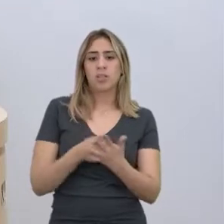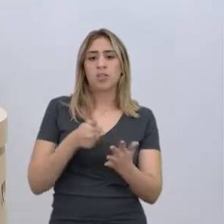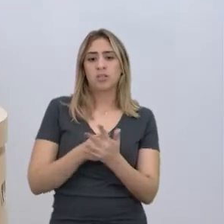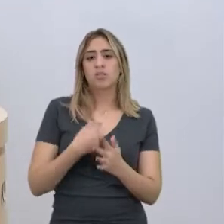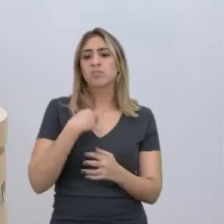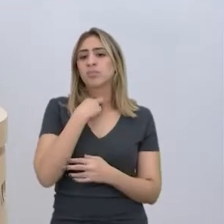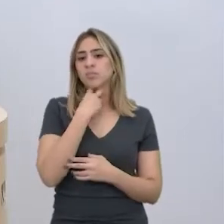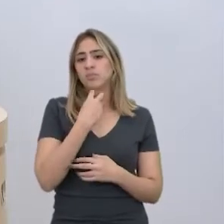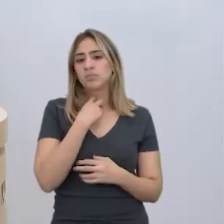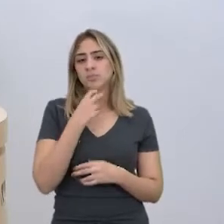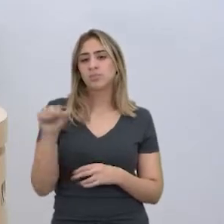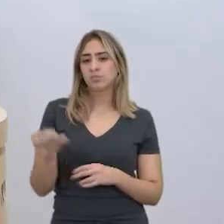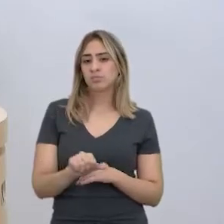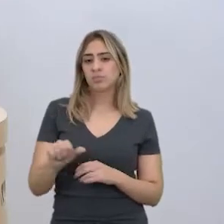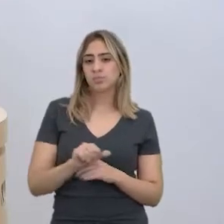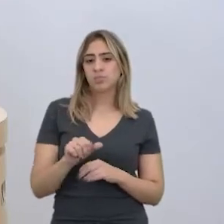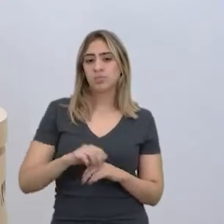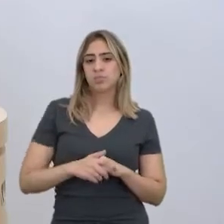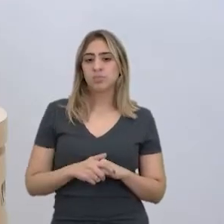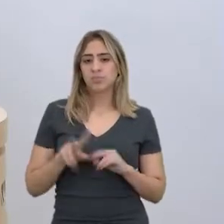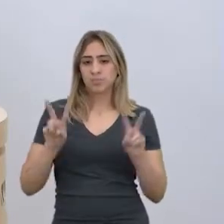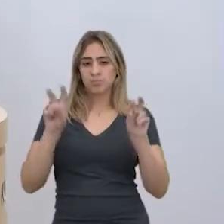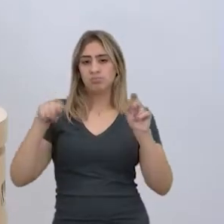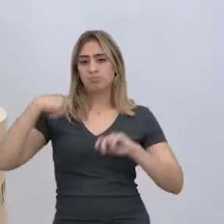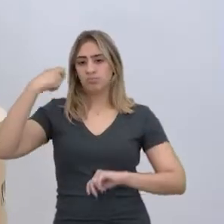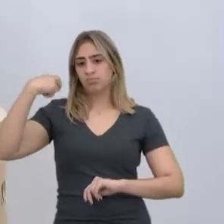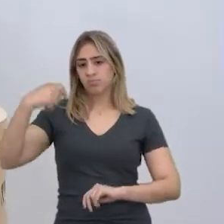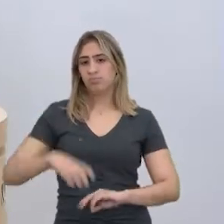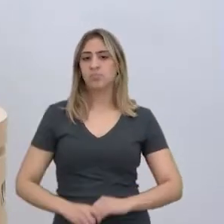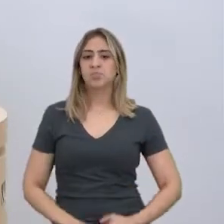tá topzera nesse momento que estou gravando essa aula.